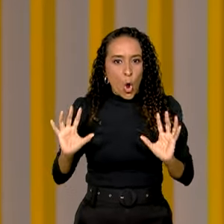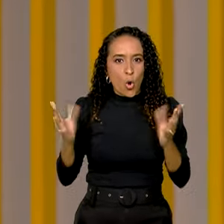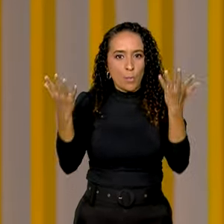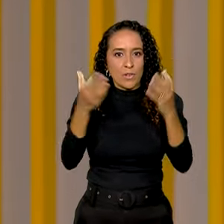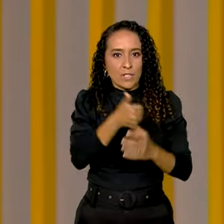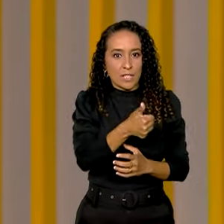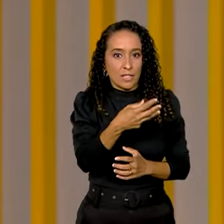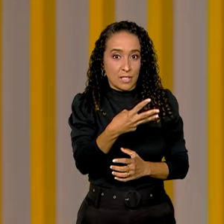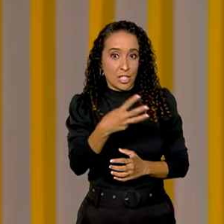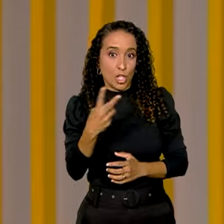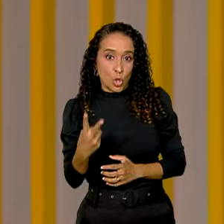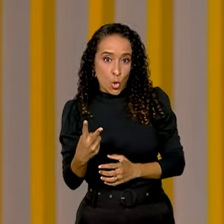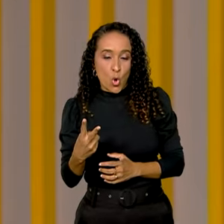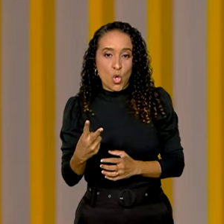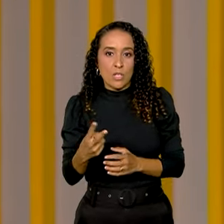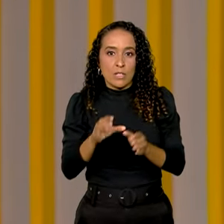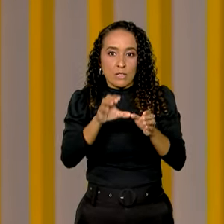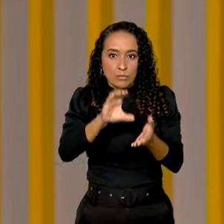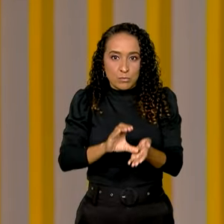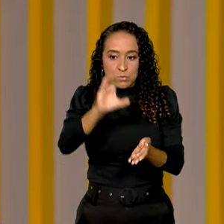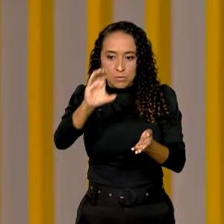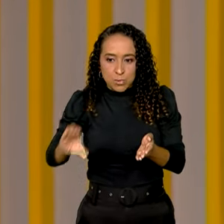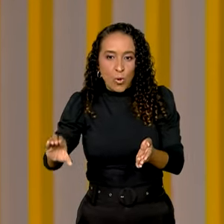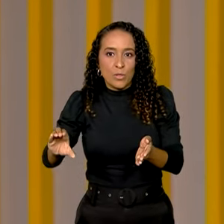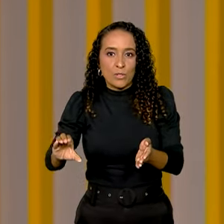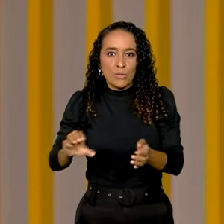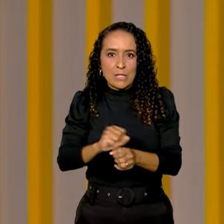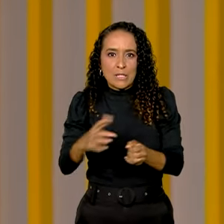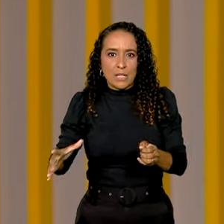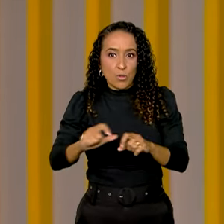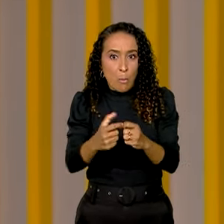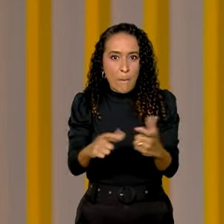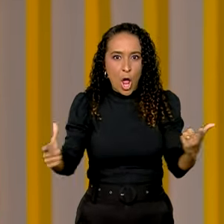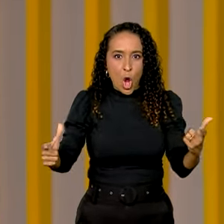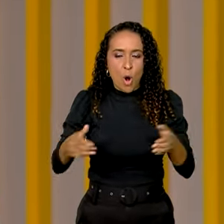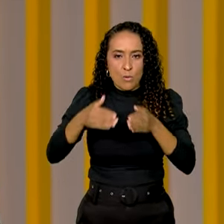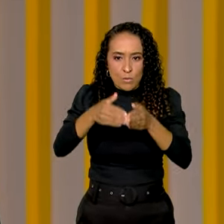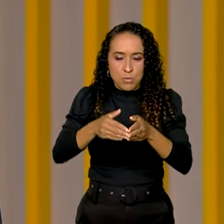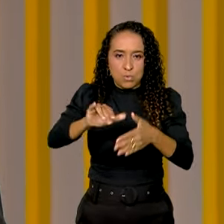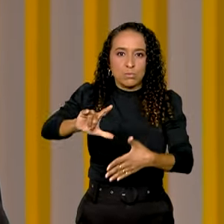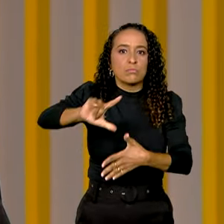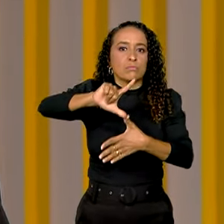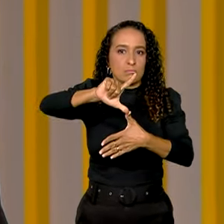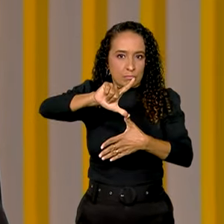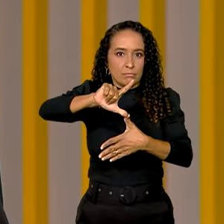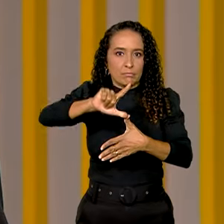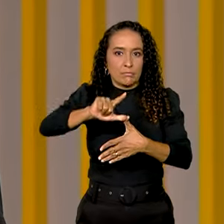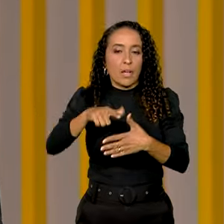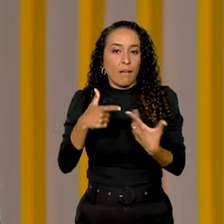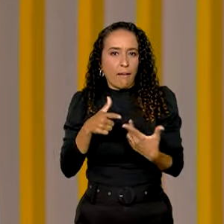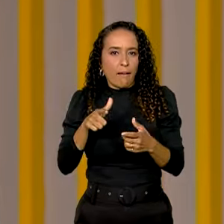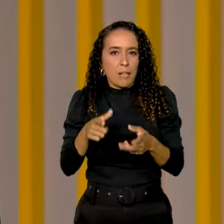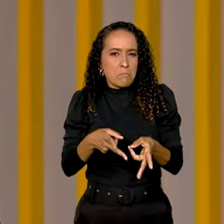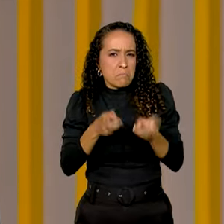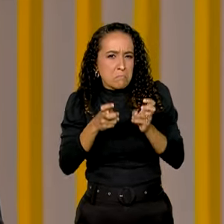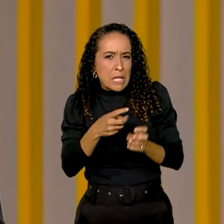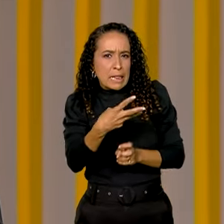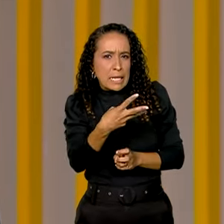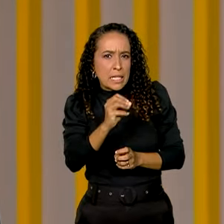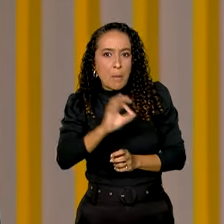dos 132 anos do Porto de Santos, o maior complexo portuário da América Latina, que responde atualmente por